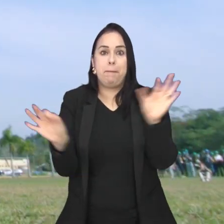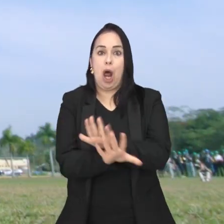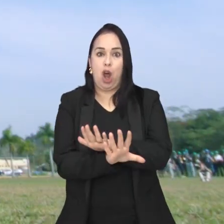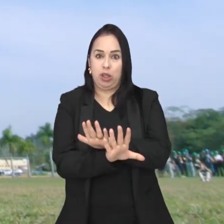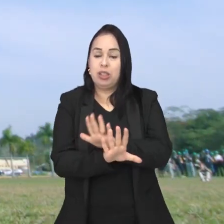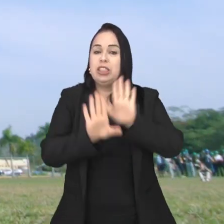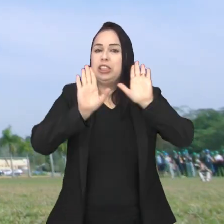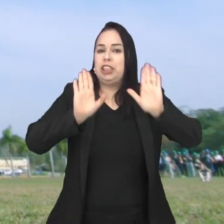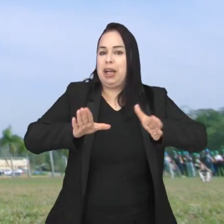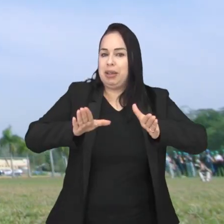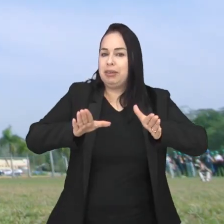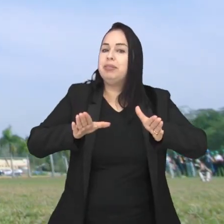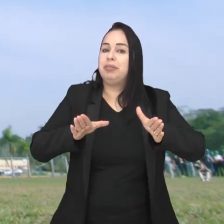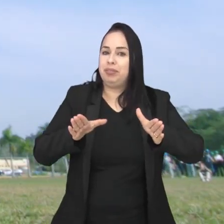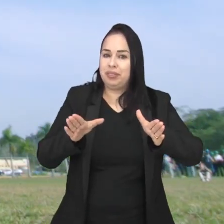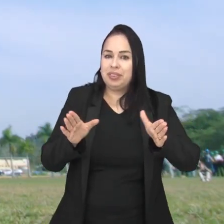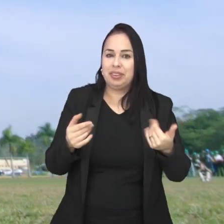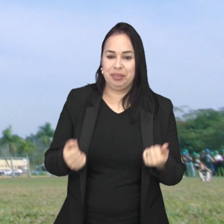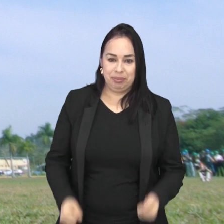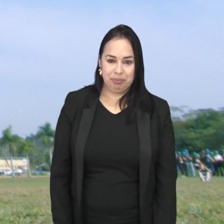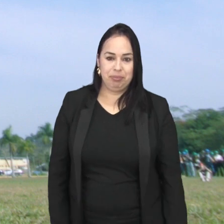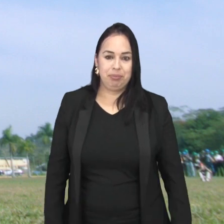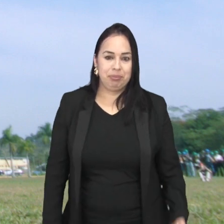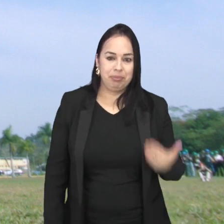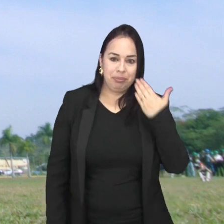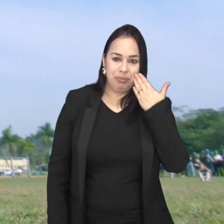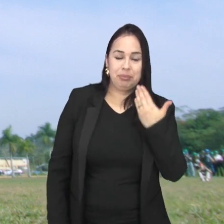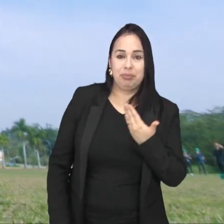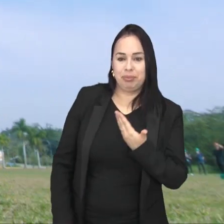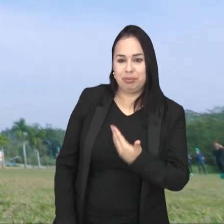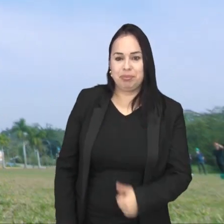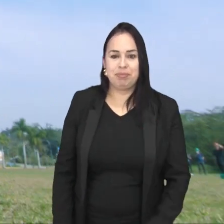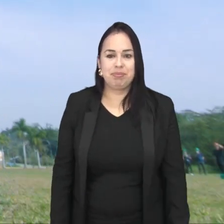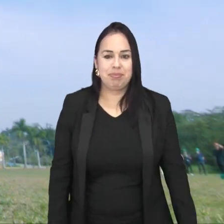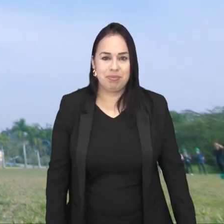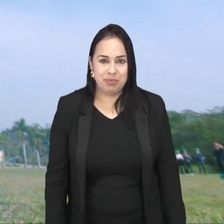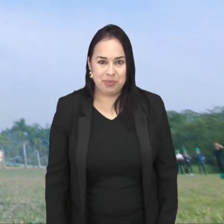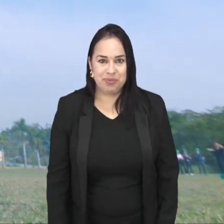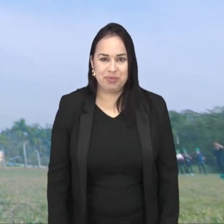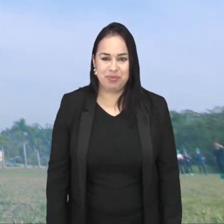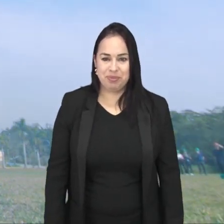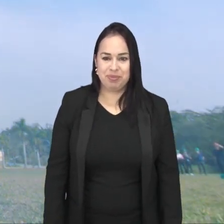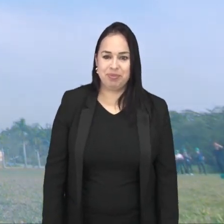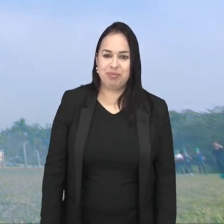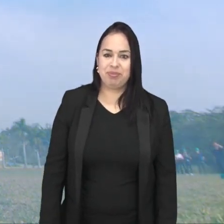tudo já estava preparado para o lançamento dos foguetes.